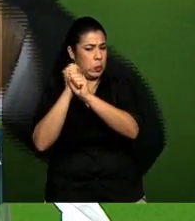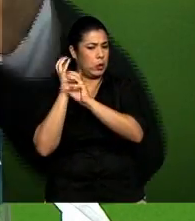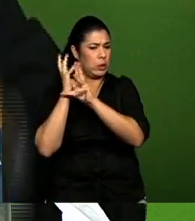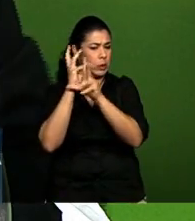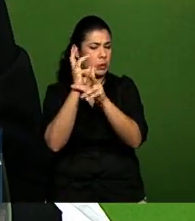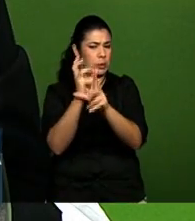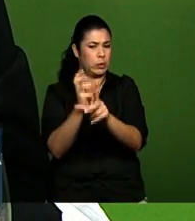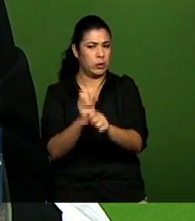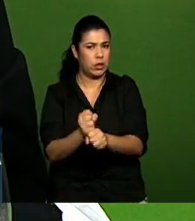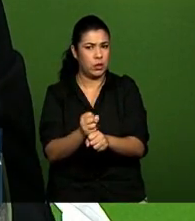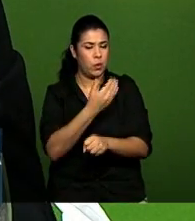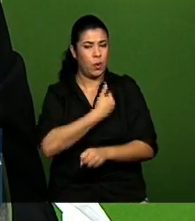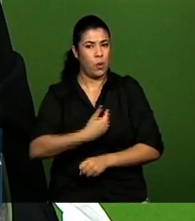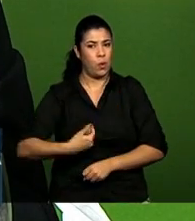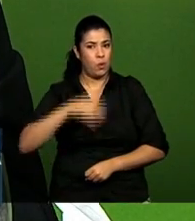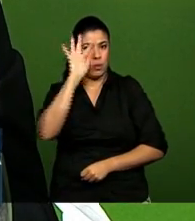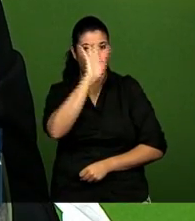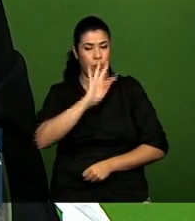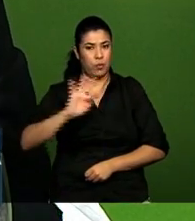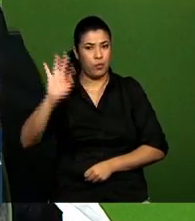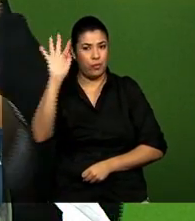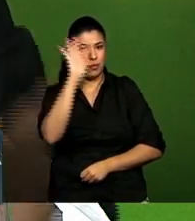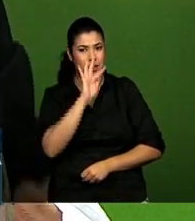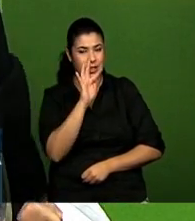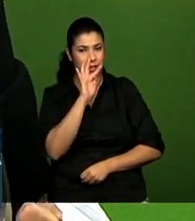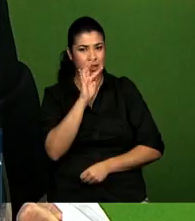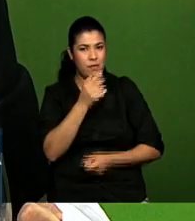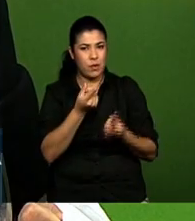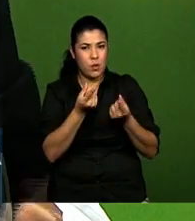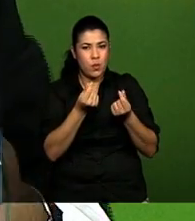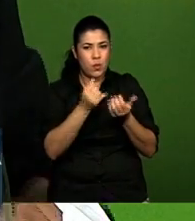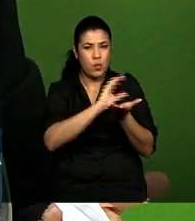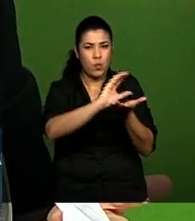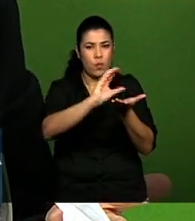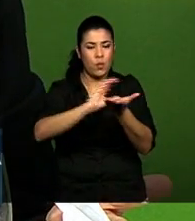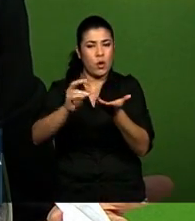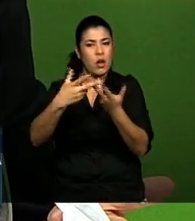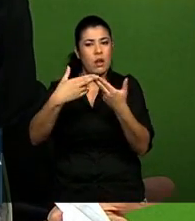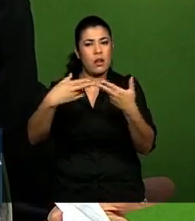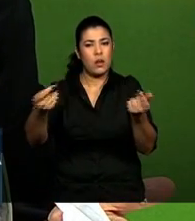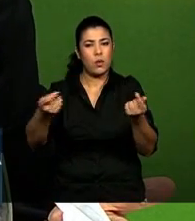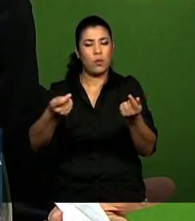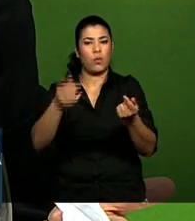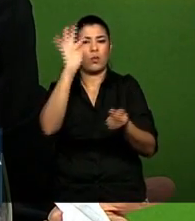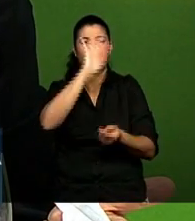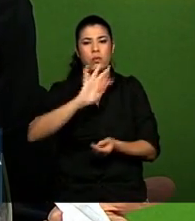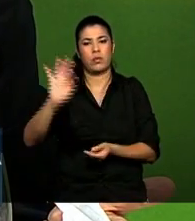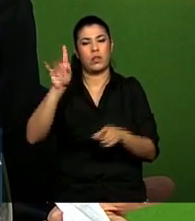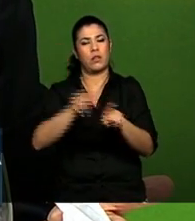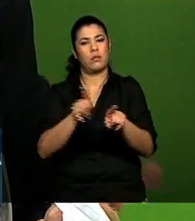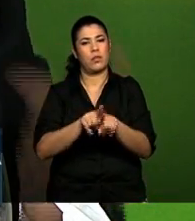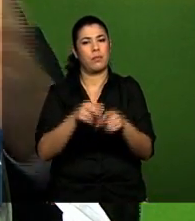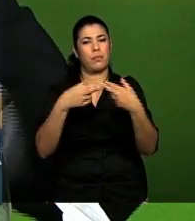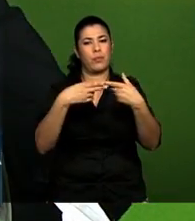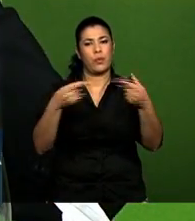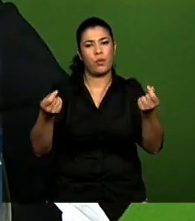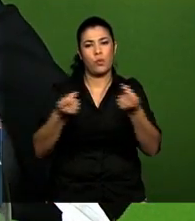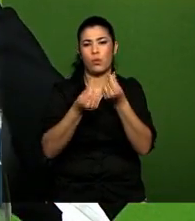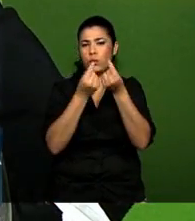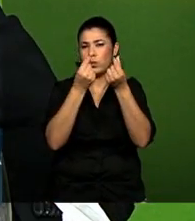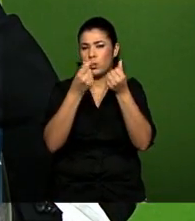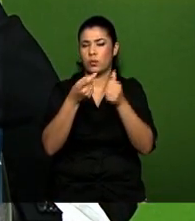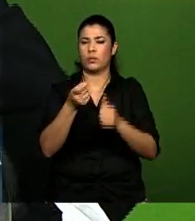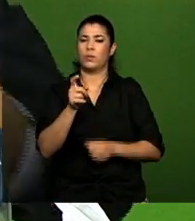custos absorveu esses esses esses custos com os recursos federais com os recursos fiscais nós